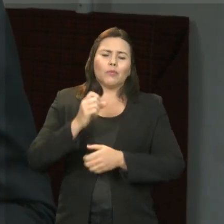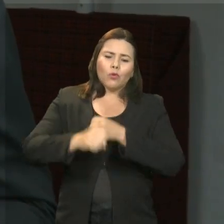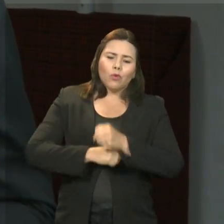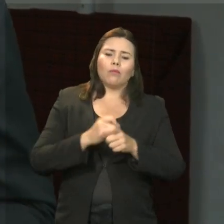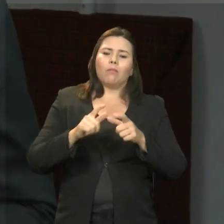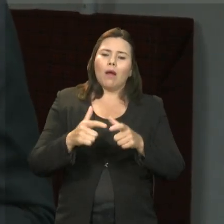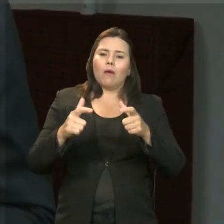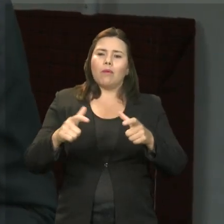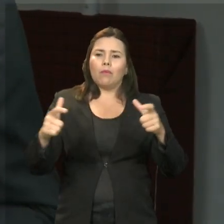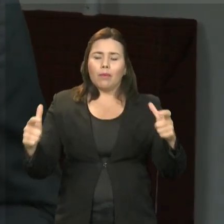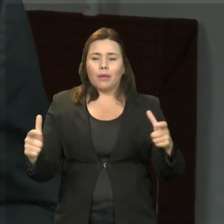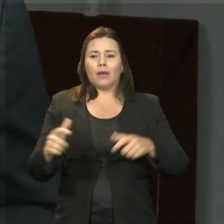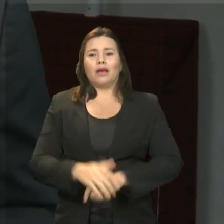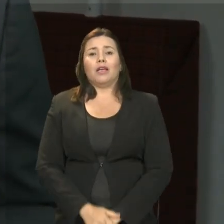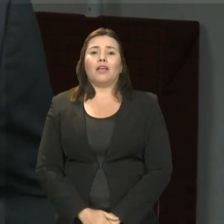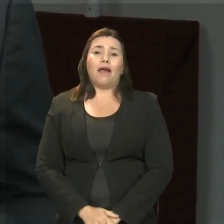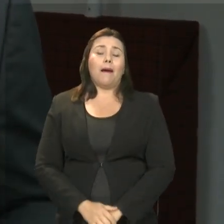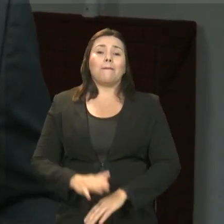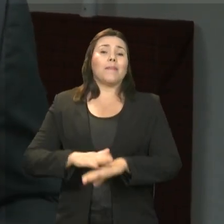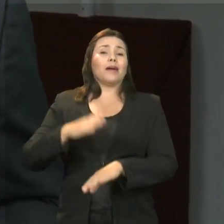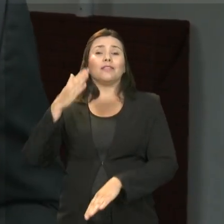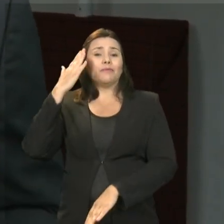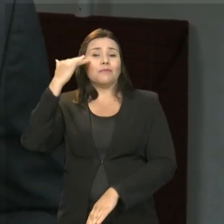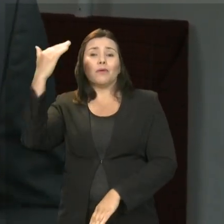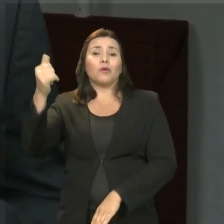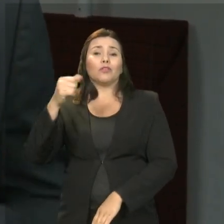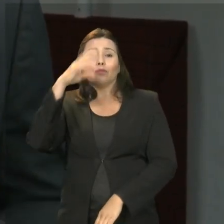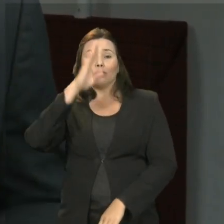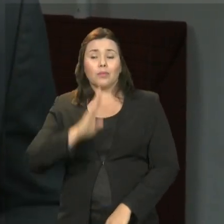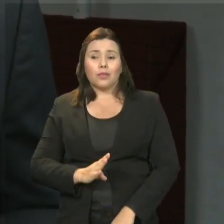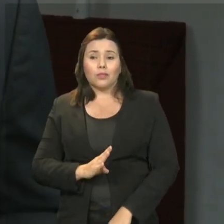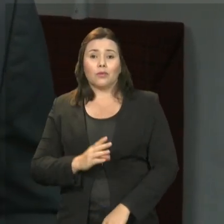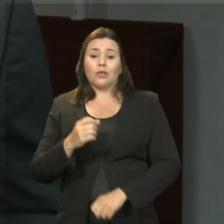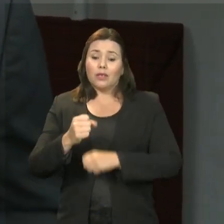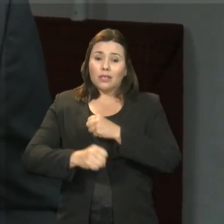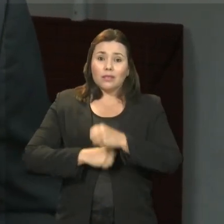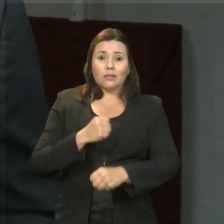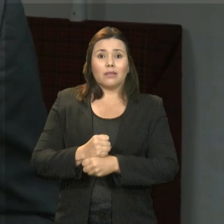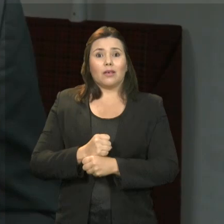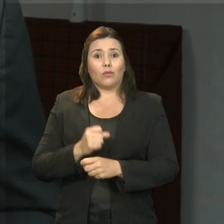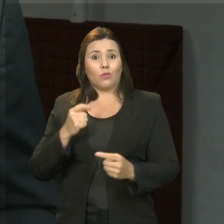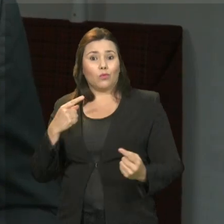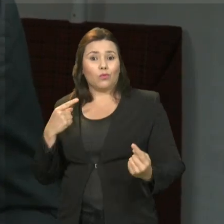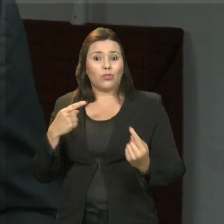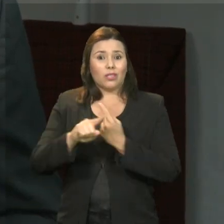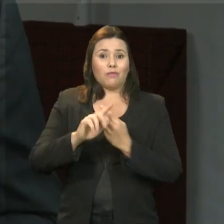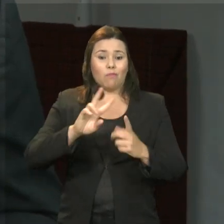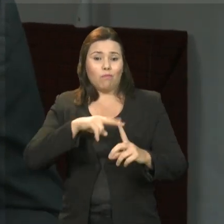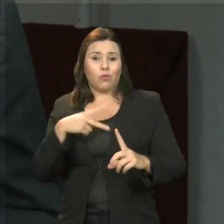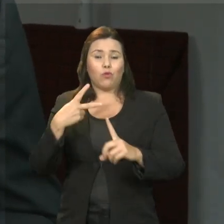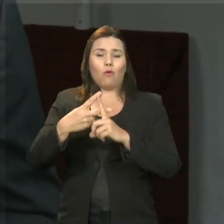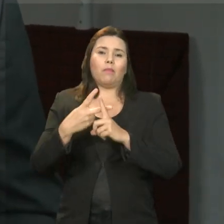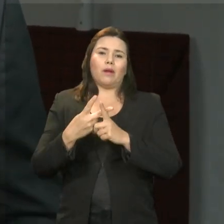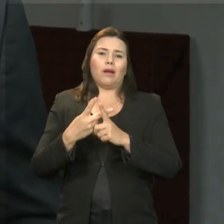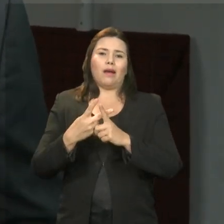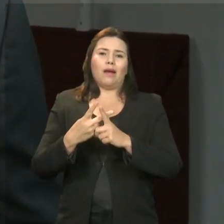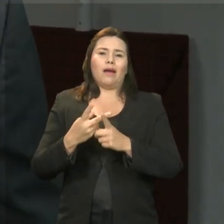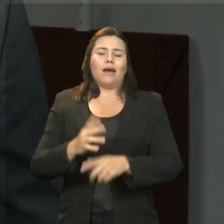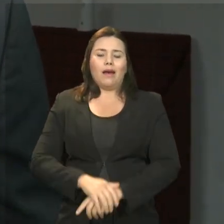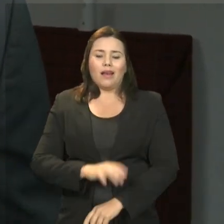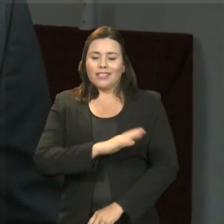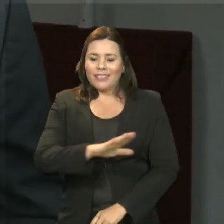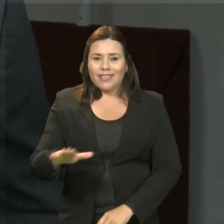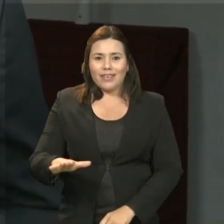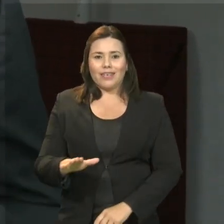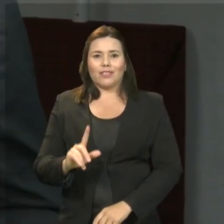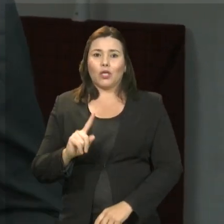social de Natal do Brasil. E para este ano nós aceitamos o desafio de dobrar o número de crianças contempladas na